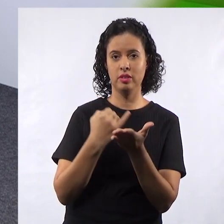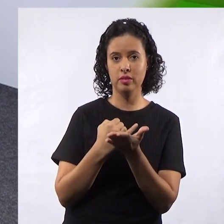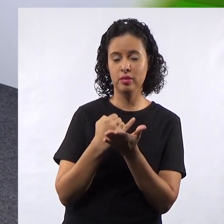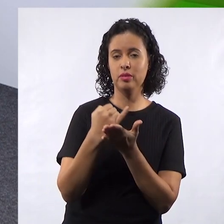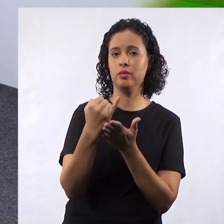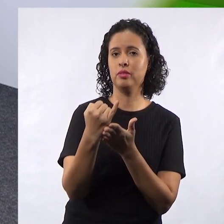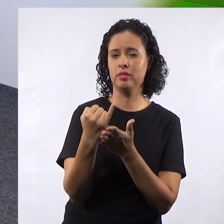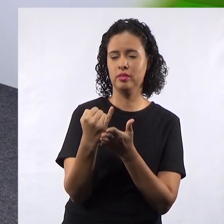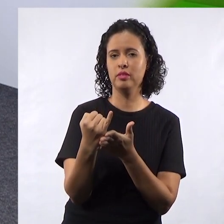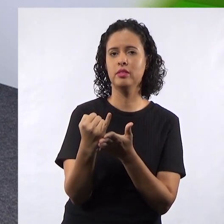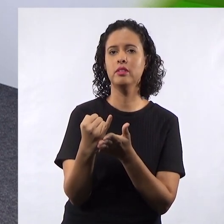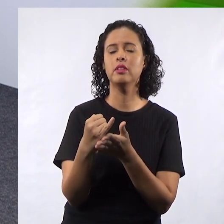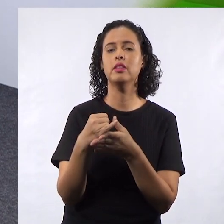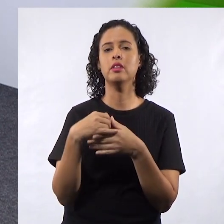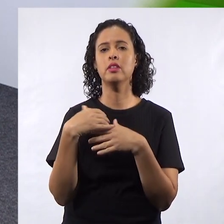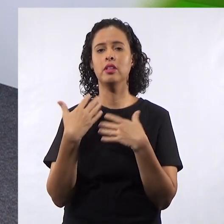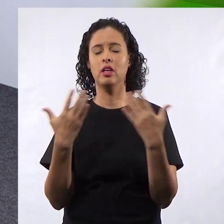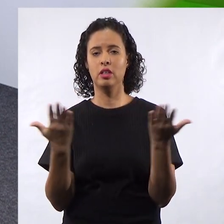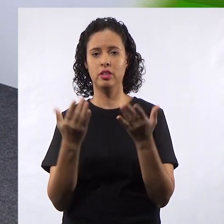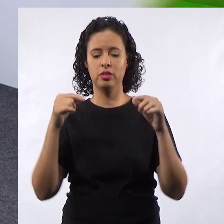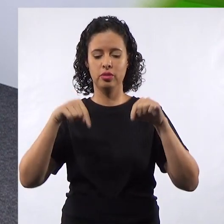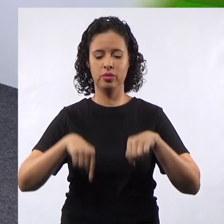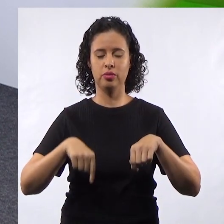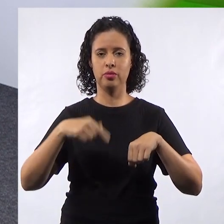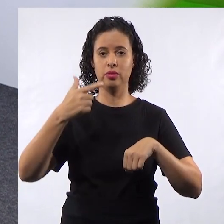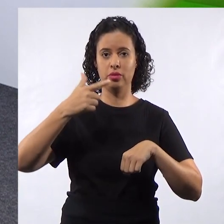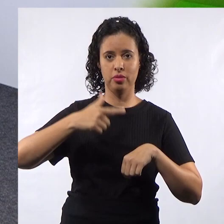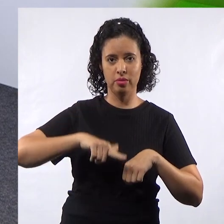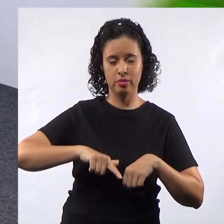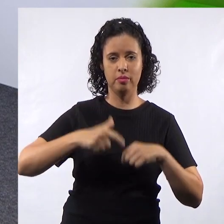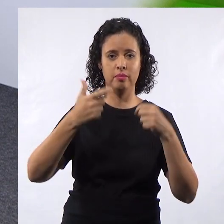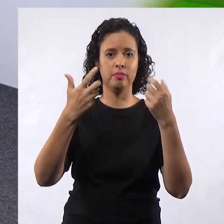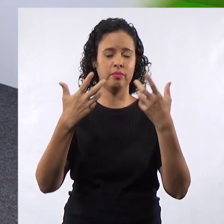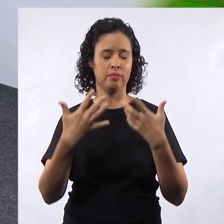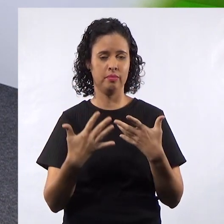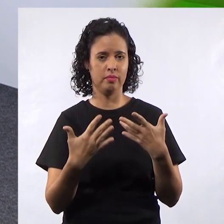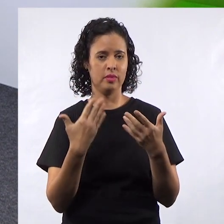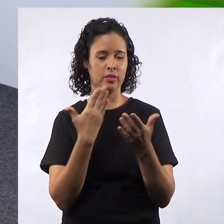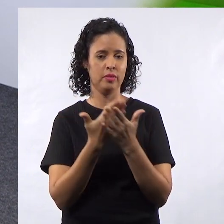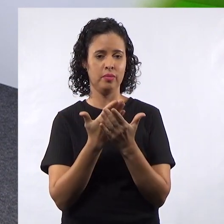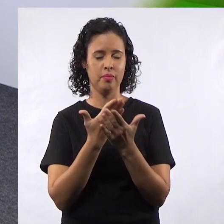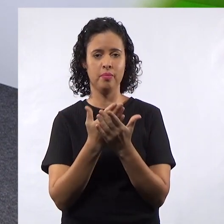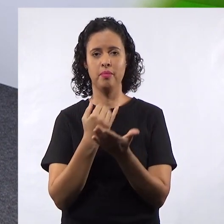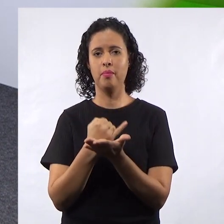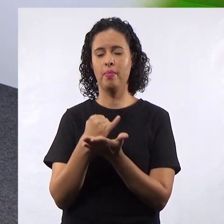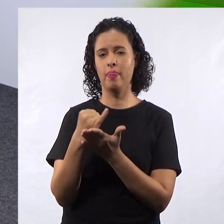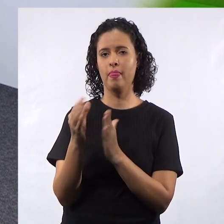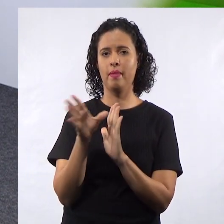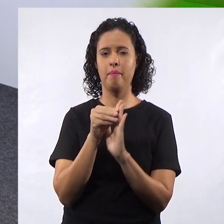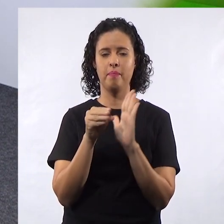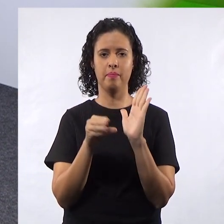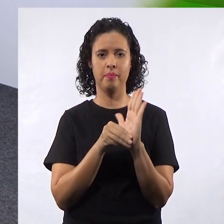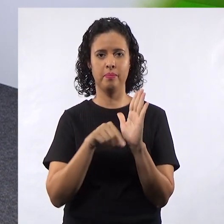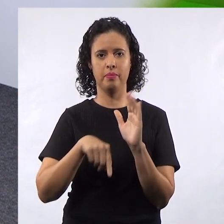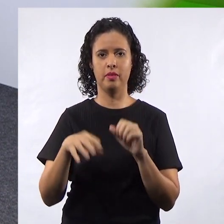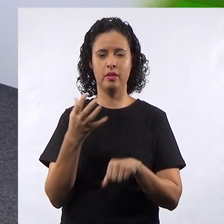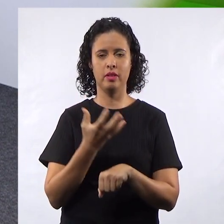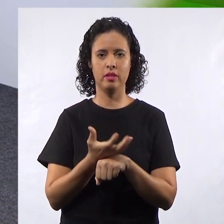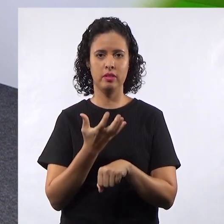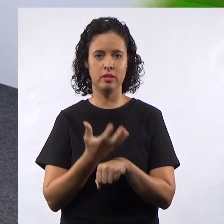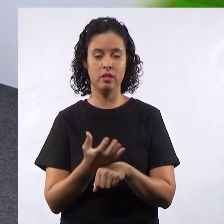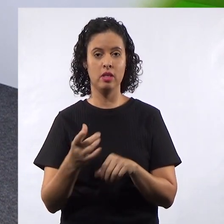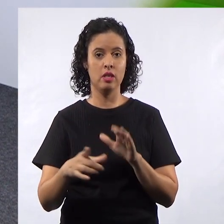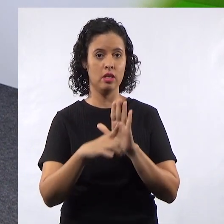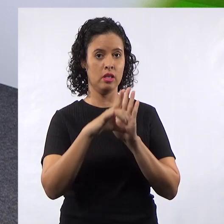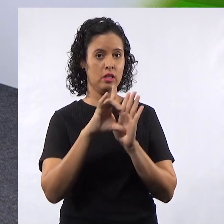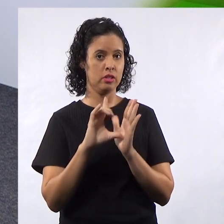de apresentação, não é isso? E aí eu estou com vocês aqui mais uma vez para a nossa aula de fato da início, que é o conteúdo da nossa disciplina.